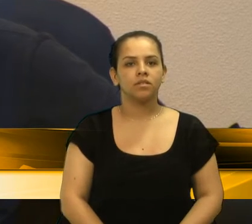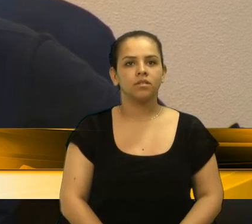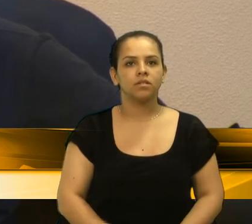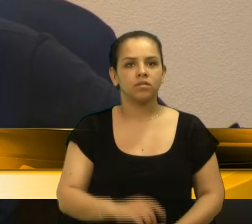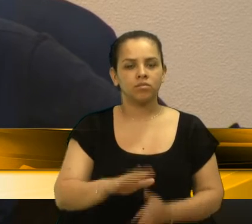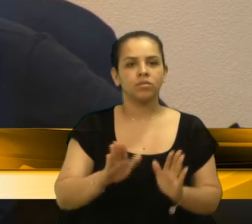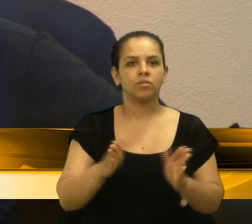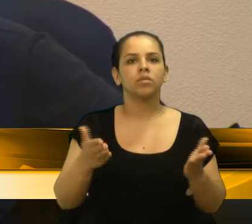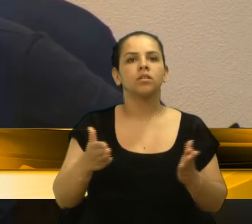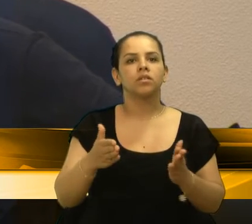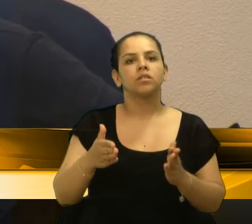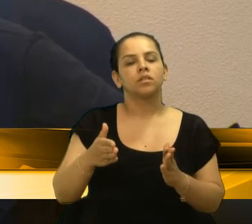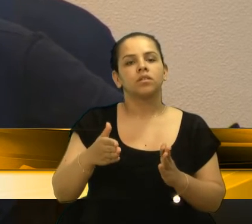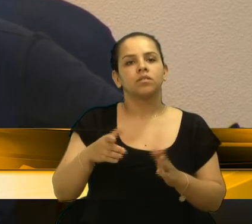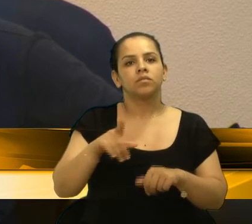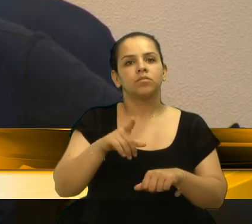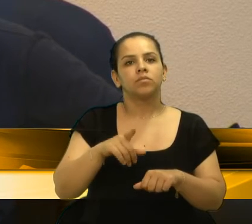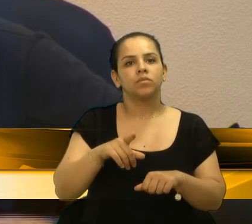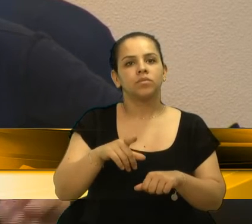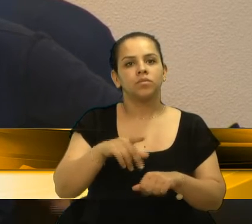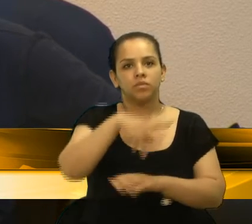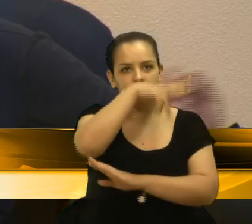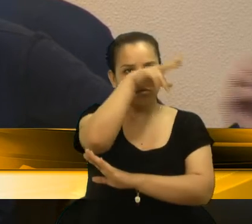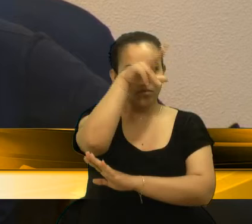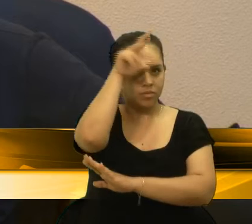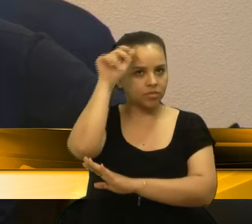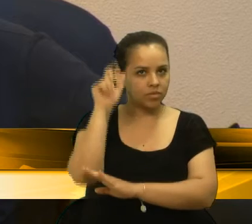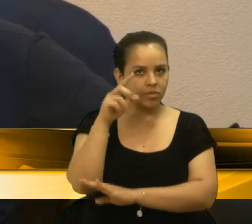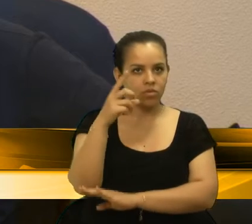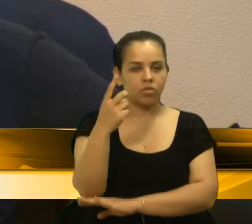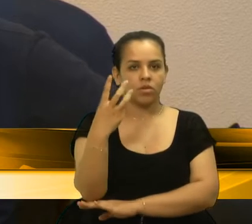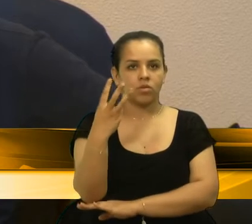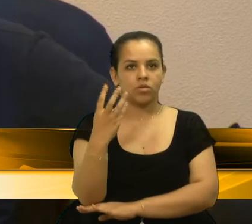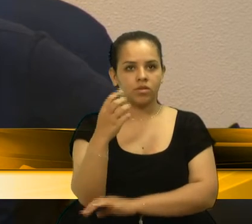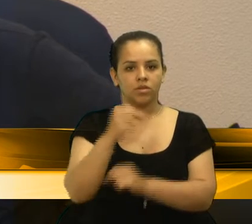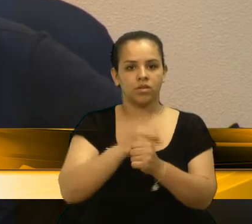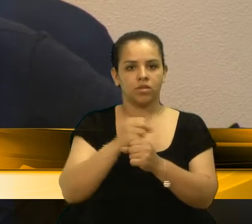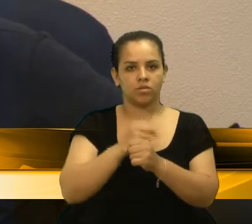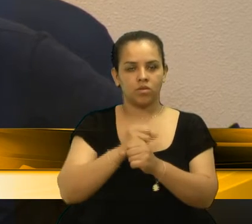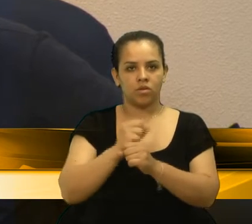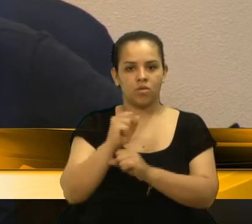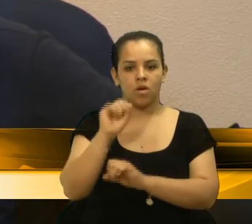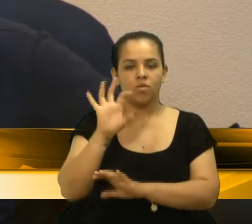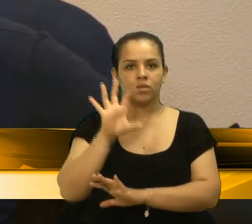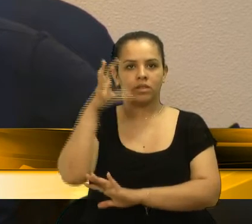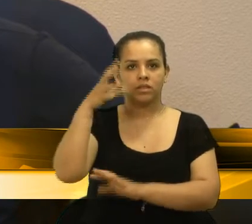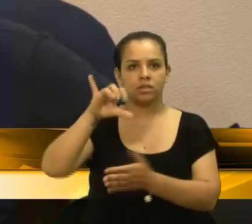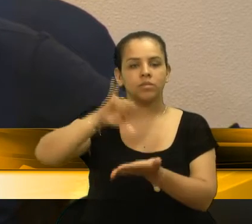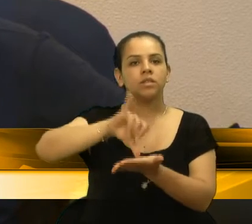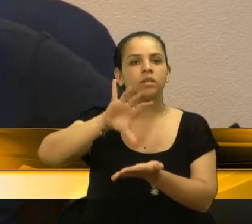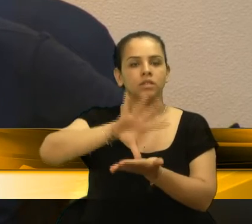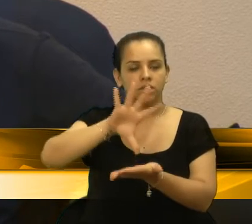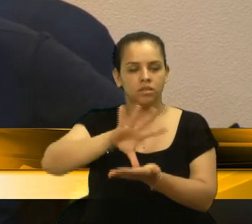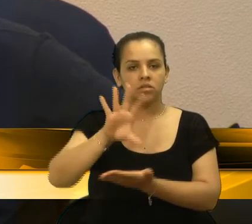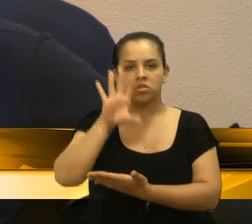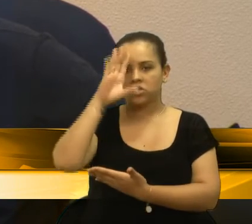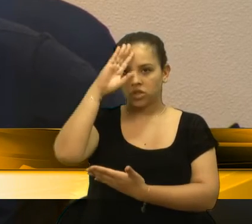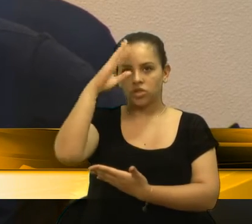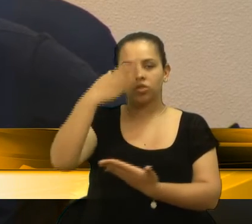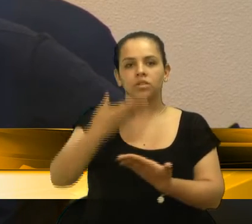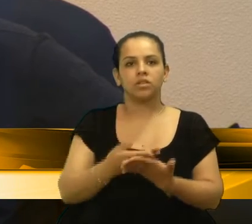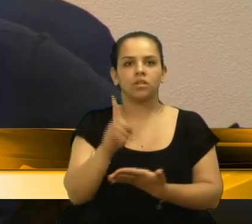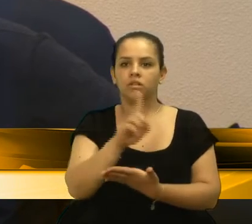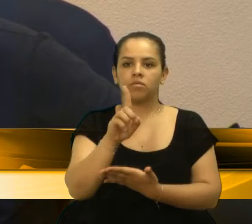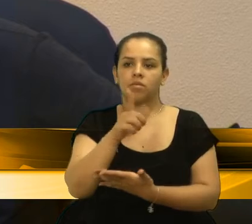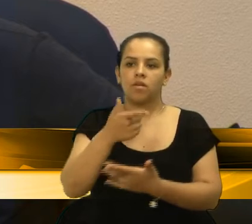esse espaço público e tradicional que eu tinha informação que eram 14 anos, que há 12 anos realiza a bênção da praça? Frei Jaime, eu acho que não vejo como prejudicial. Nós estamos